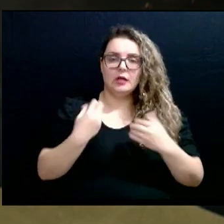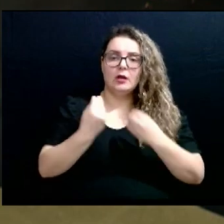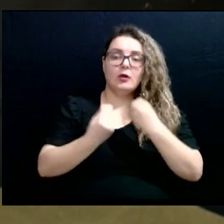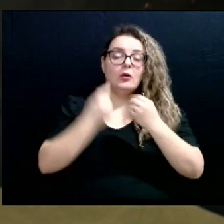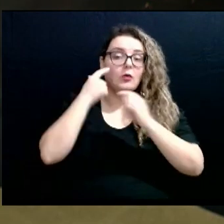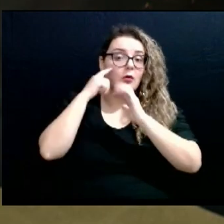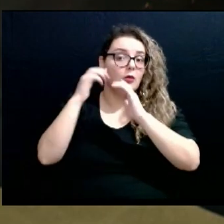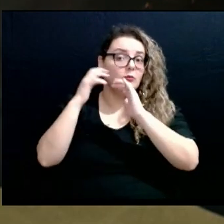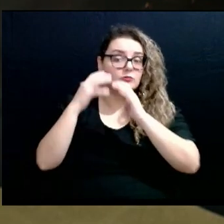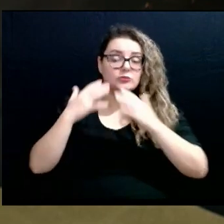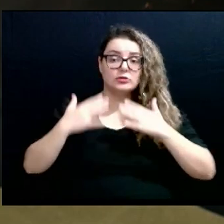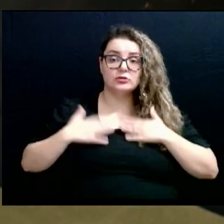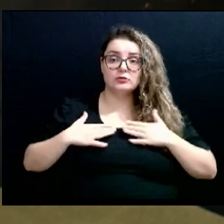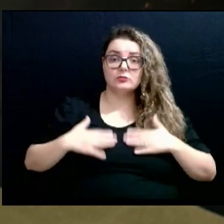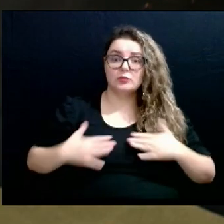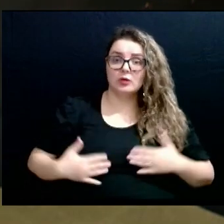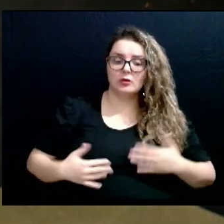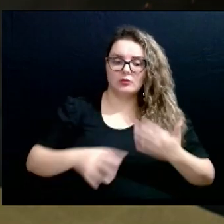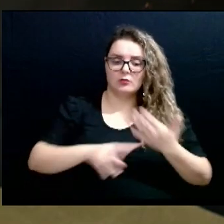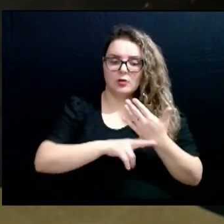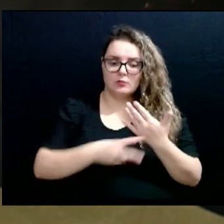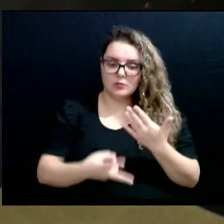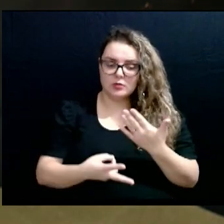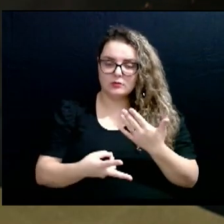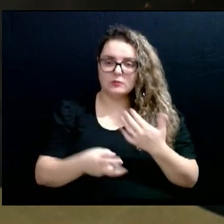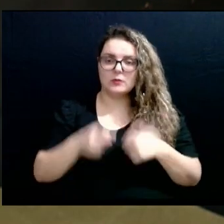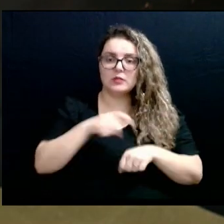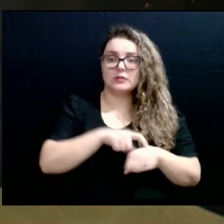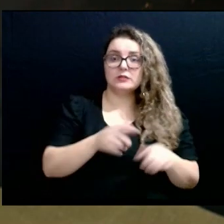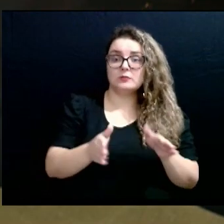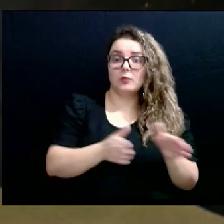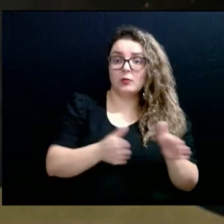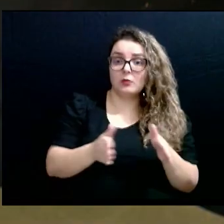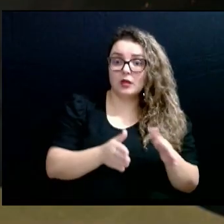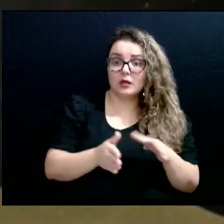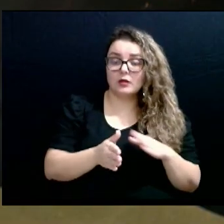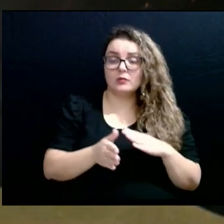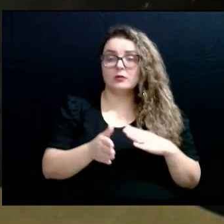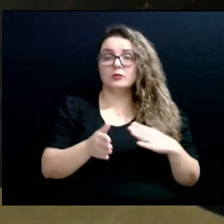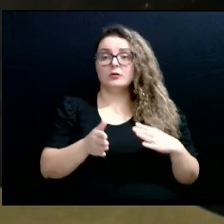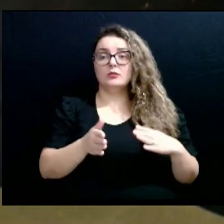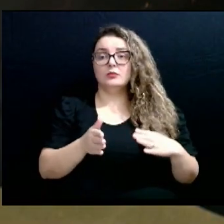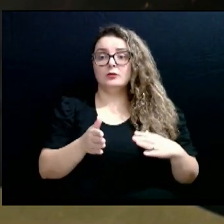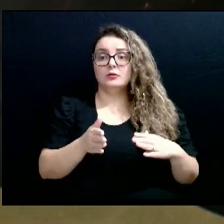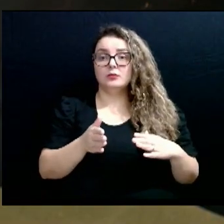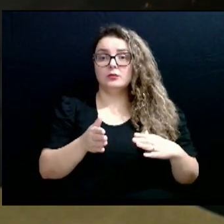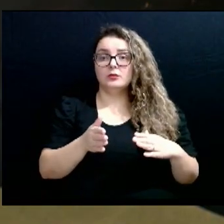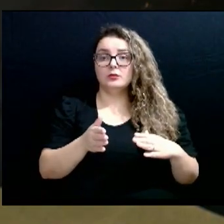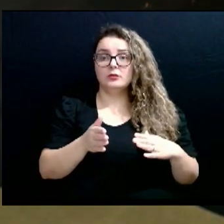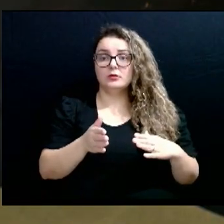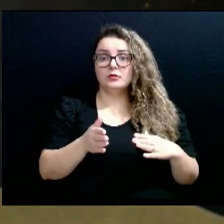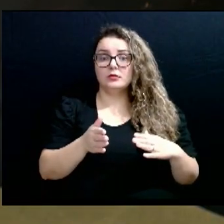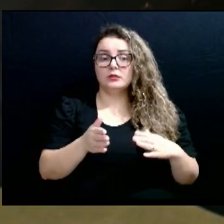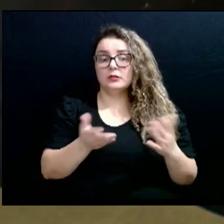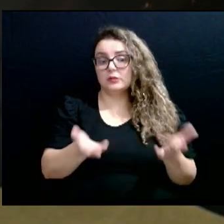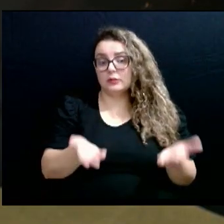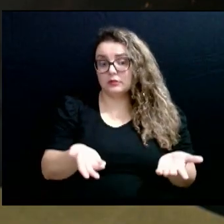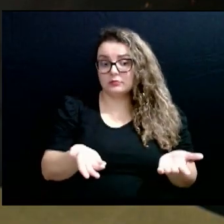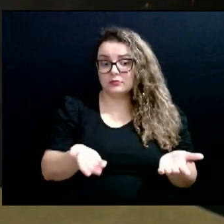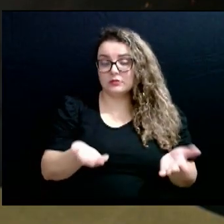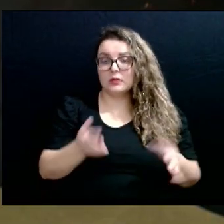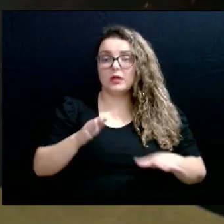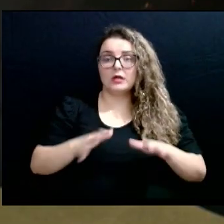corpo, eles reagem a esses momentos, assim, né? E que ficam, às vezes, gravados